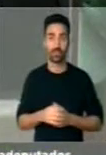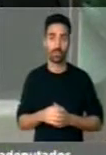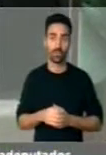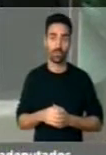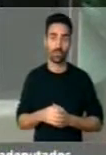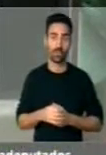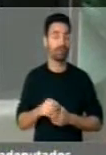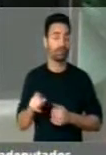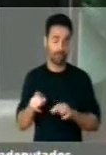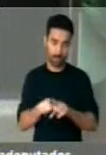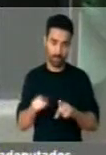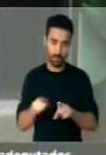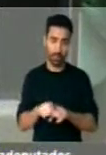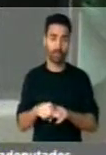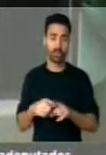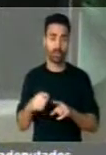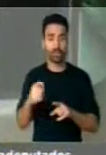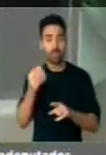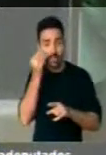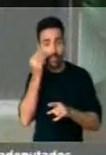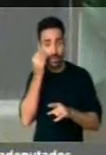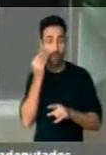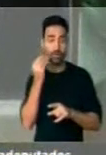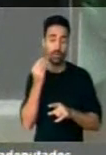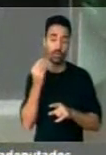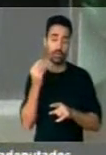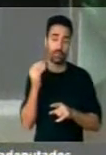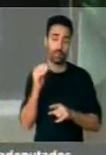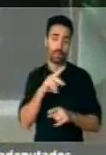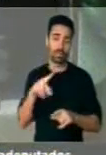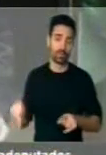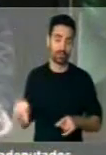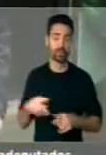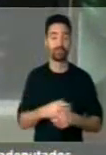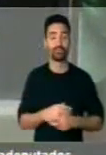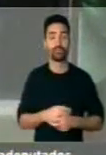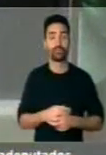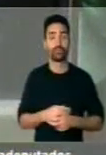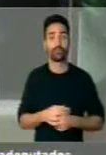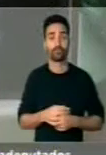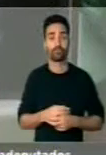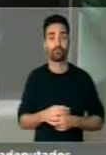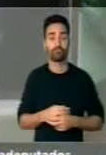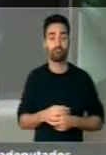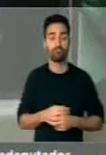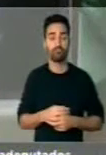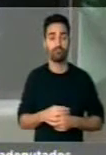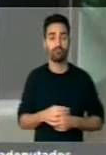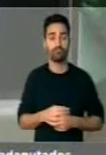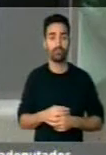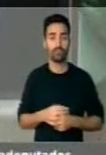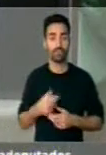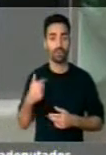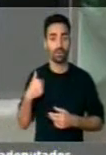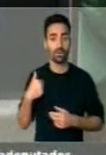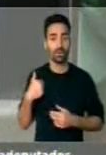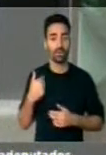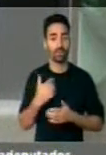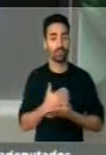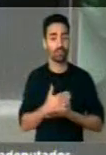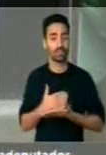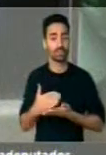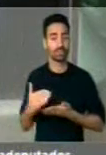é também concorrente à presidência da Câmara. Eu podia começar aqui, amigos deputados